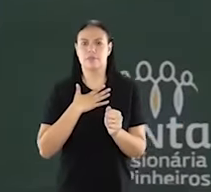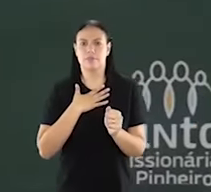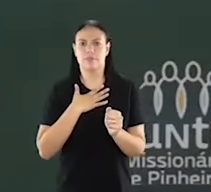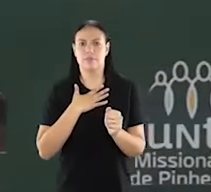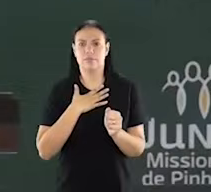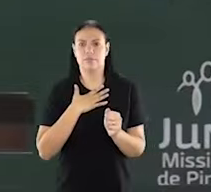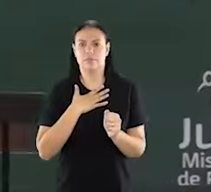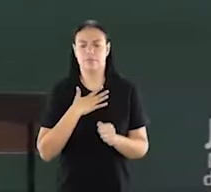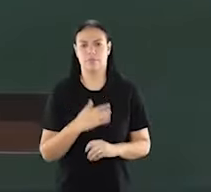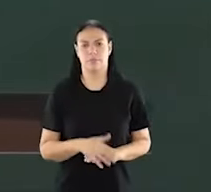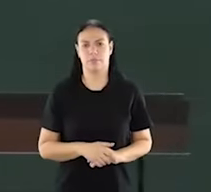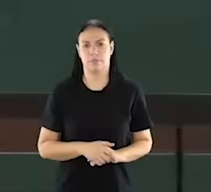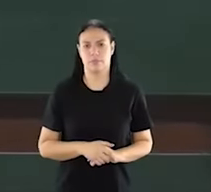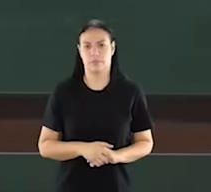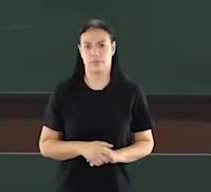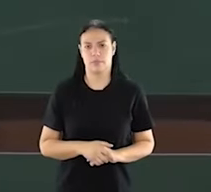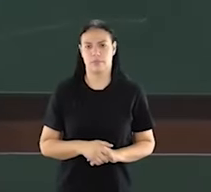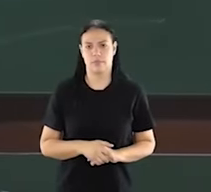Era Jesus,